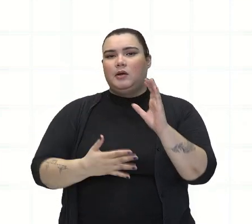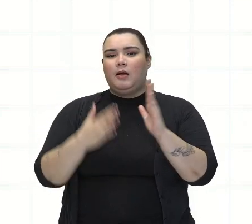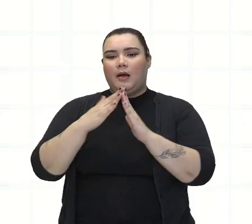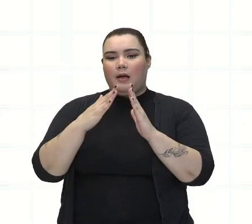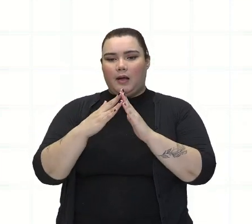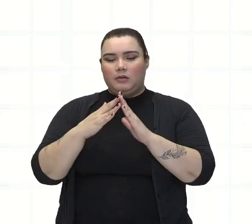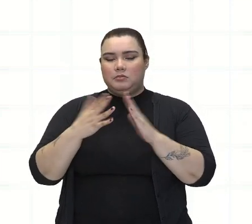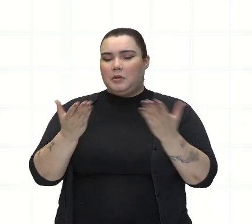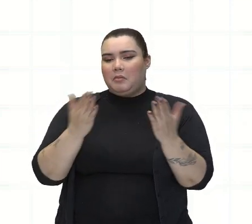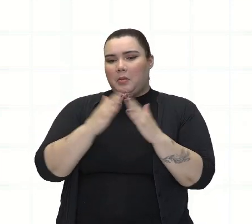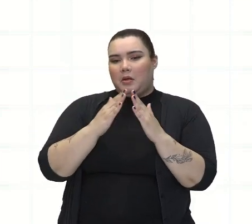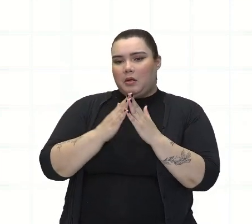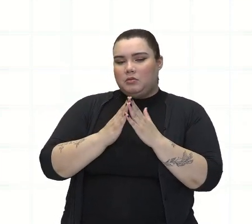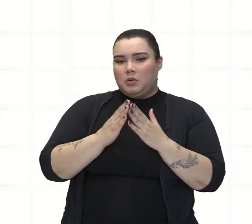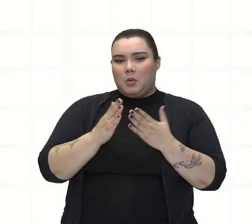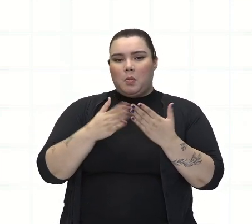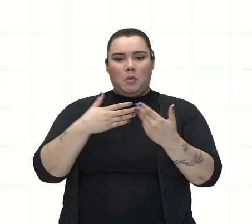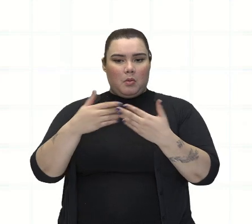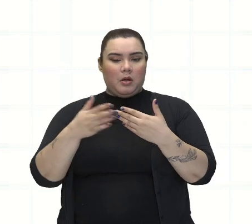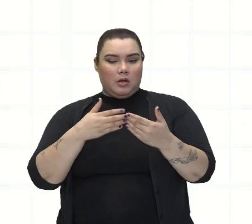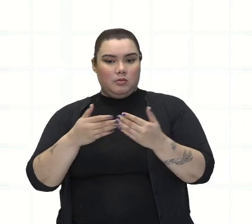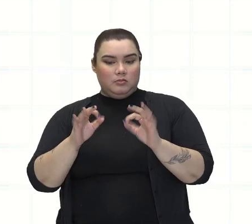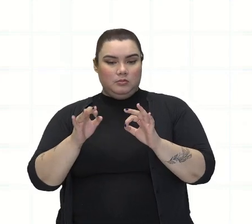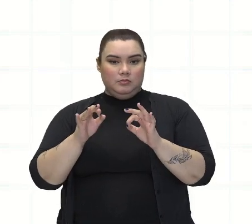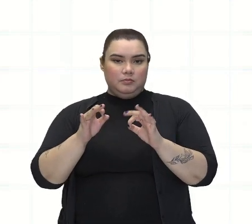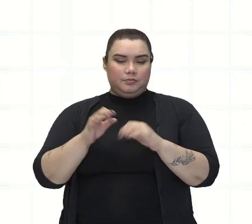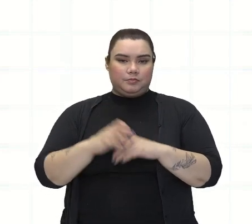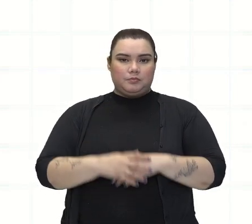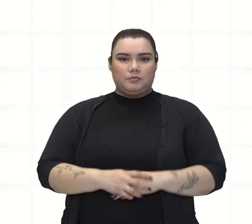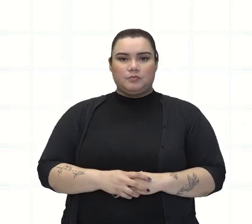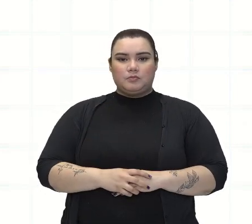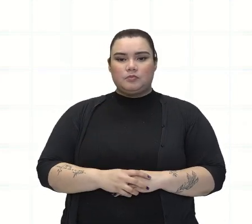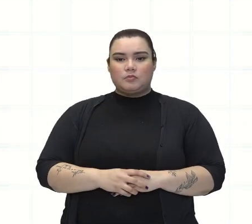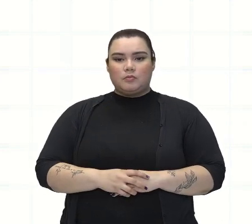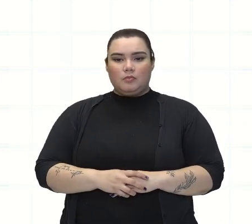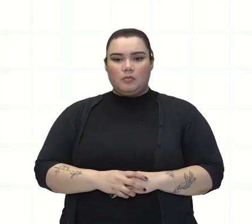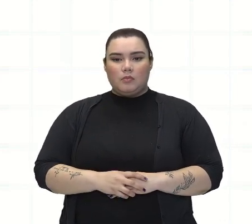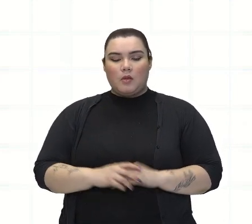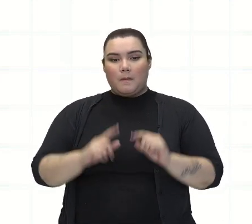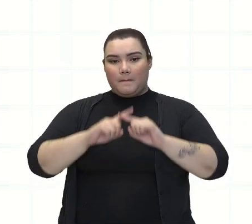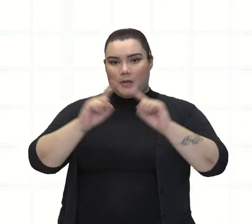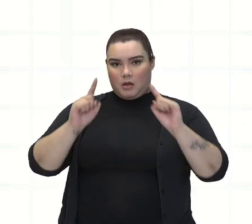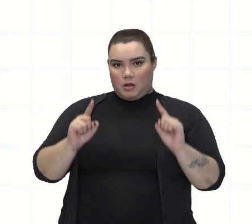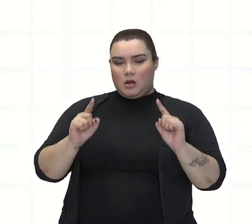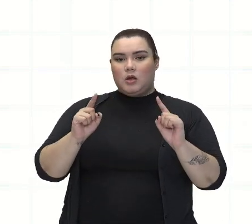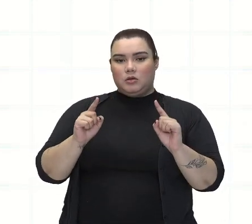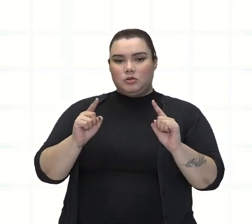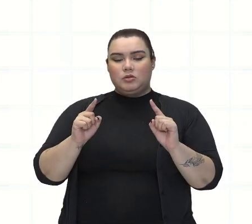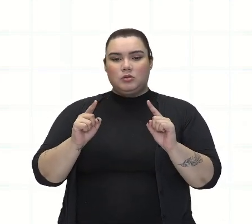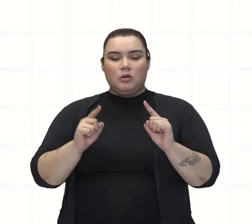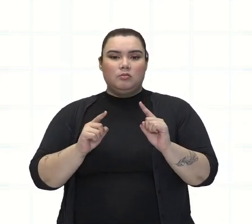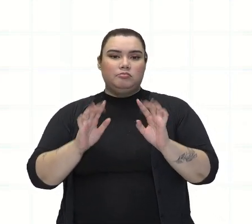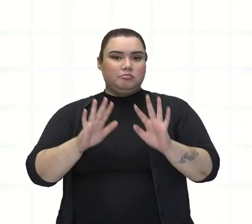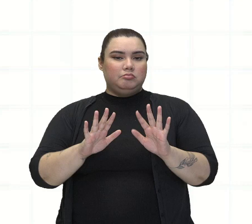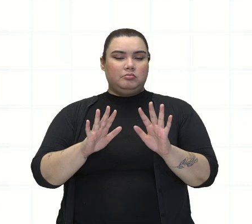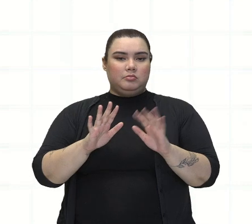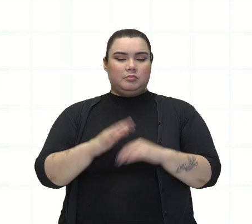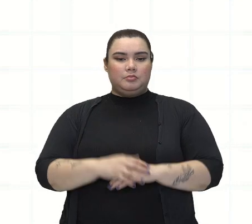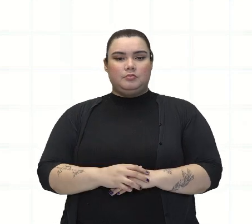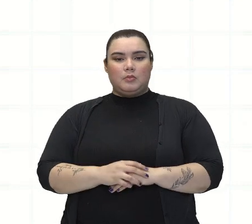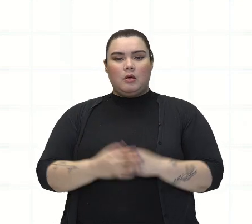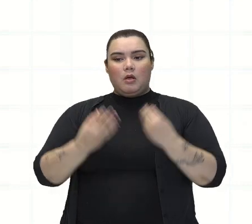casa qualquer, né? Uma casa. Foi uma gaiola, na verdade, tá, turminha? Nas entrelinhas é uma gaiola. Mas, enfim,